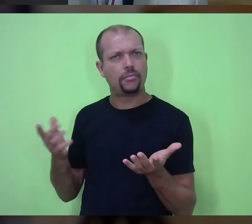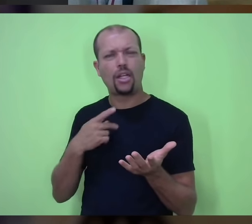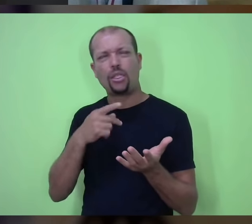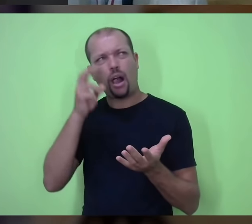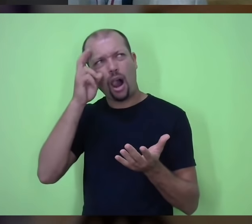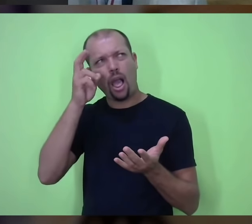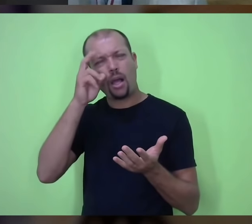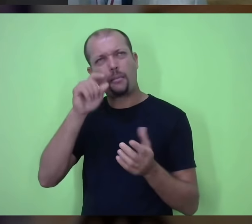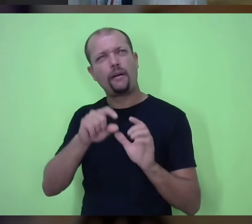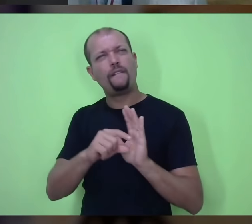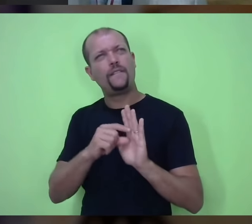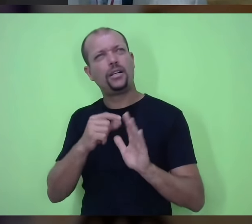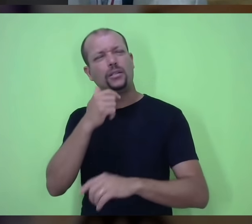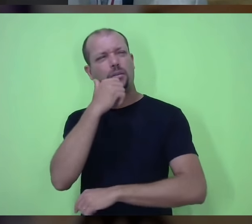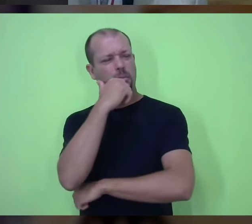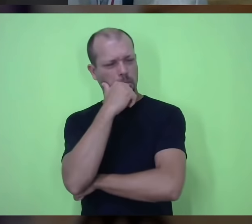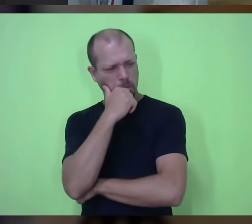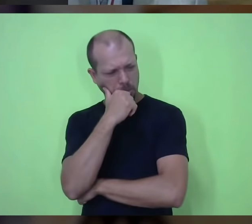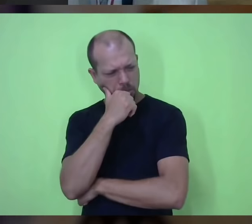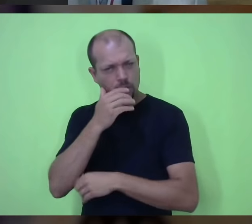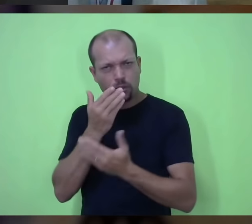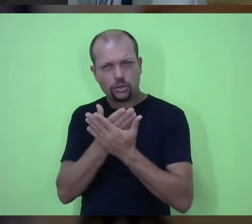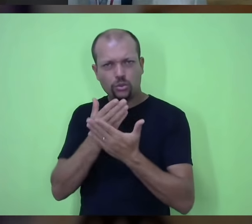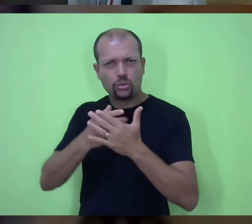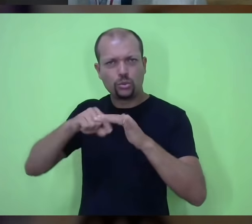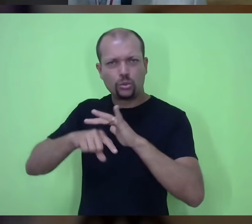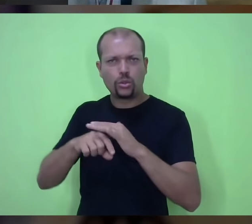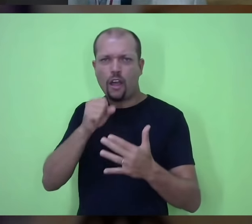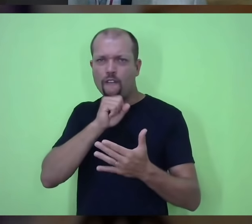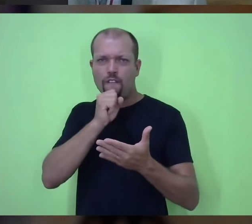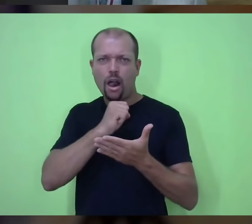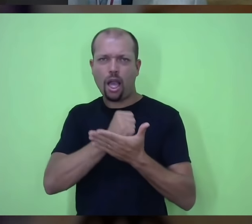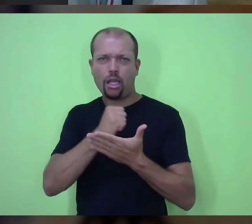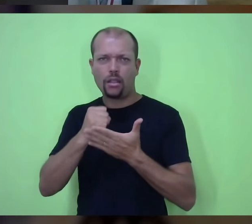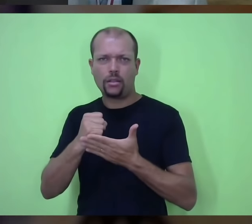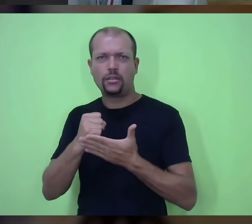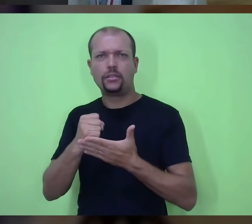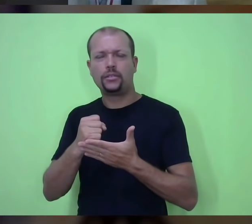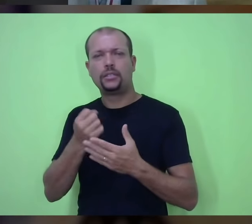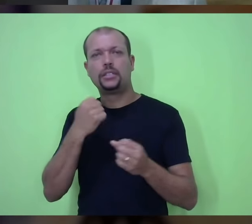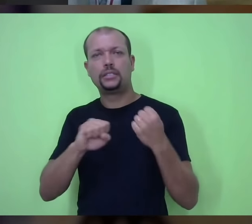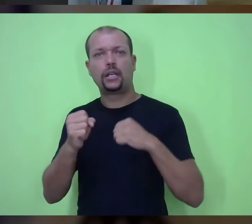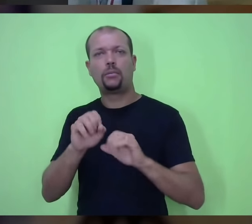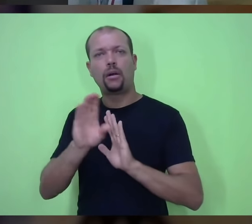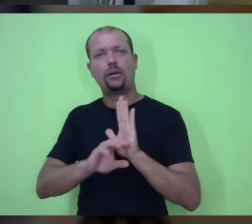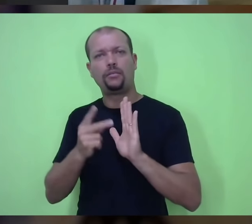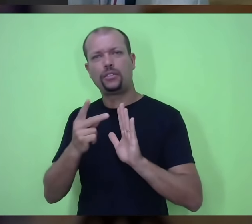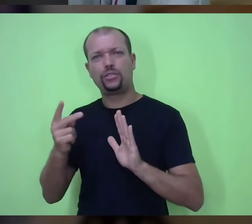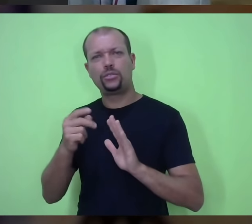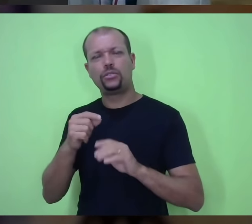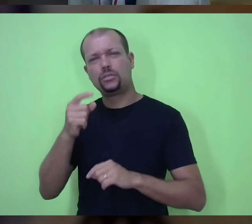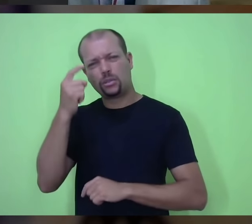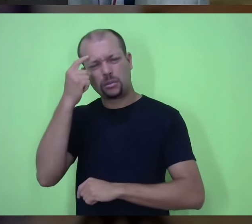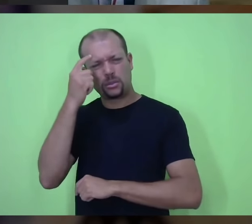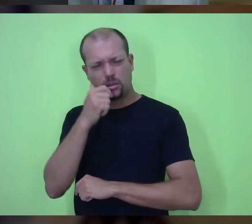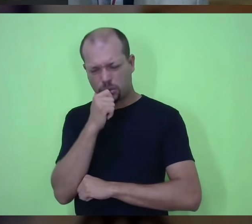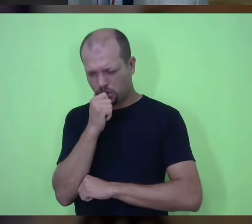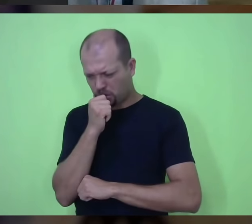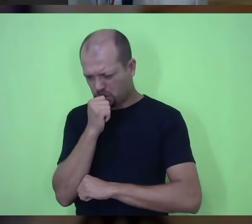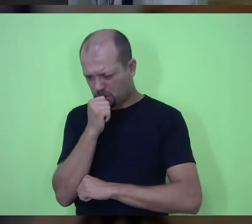Quando a gente lembra desse verso, ou escuta esse verso veto testamentário de Salmos capítulo 22, o que vem à nossa